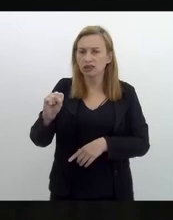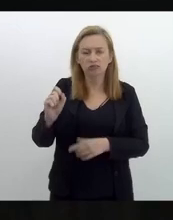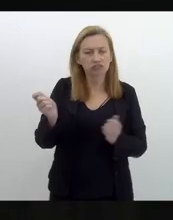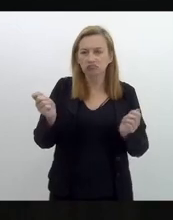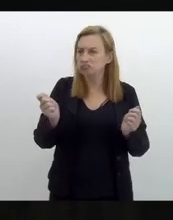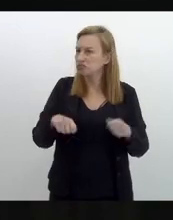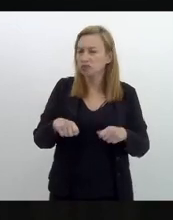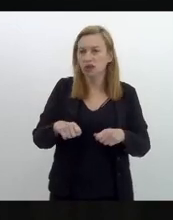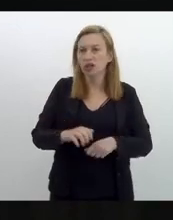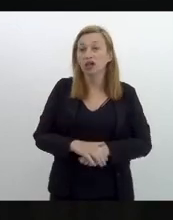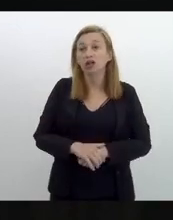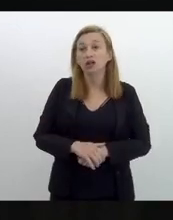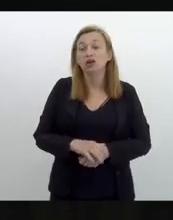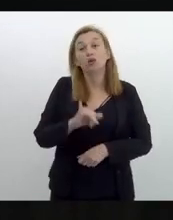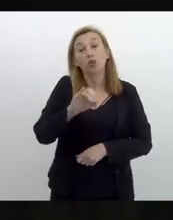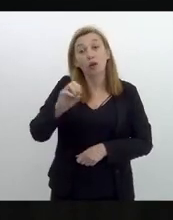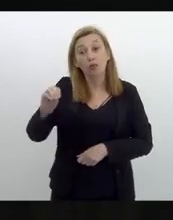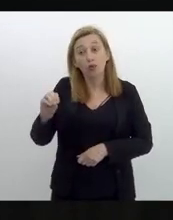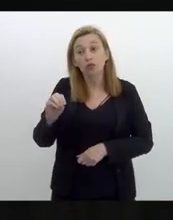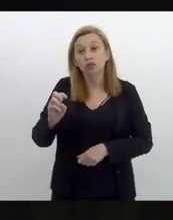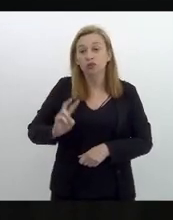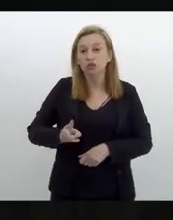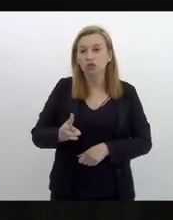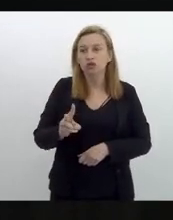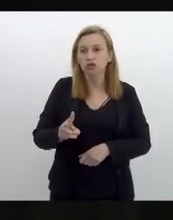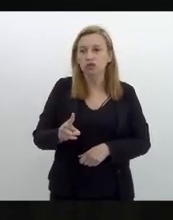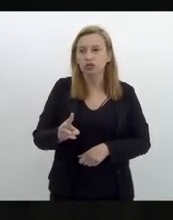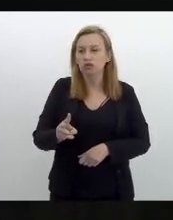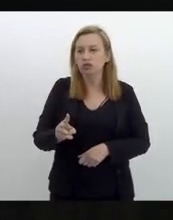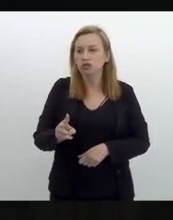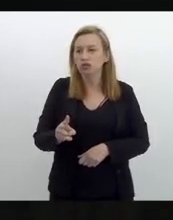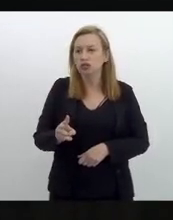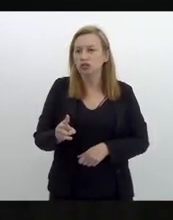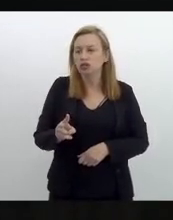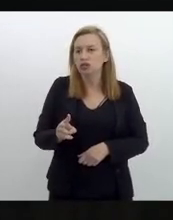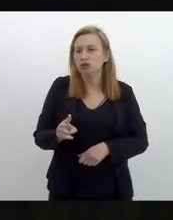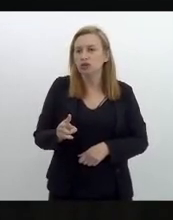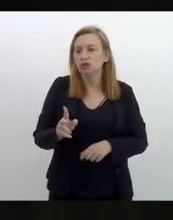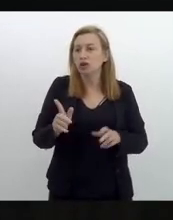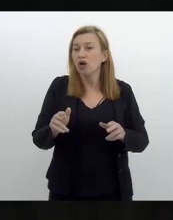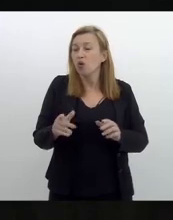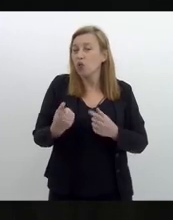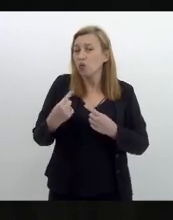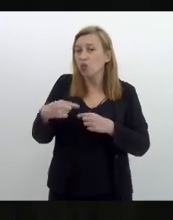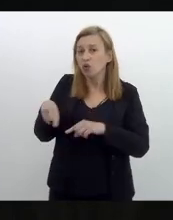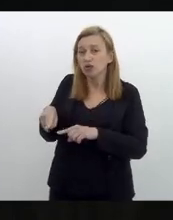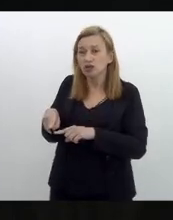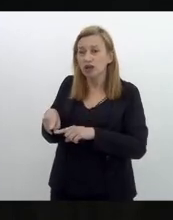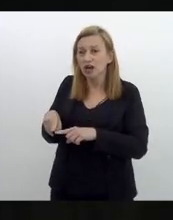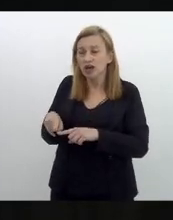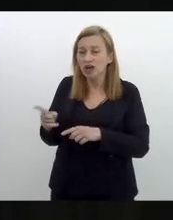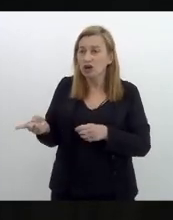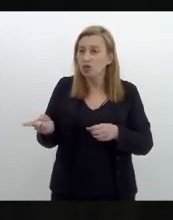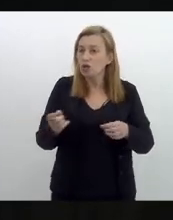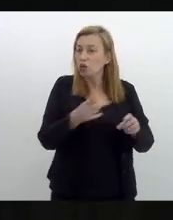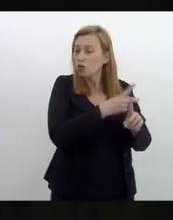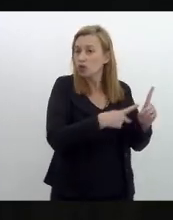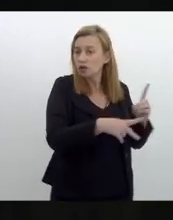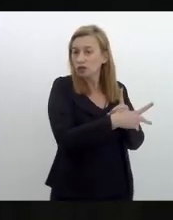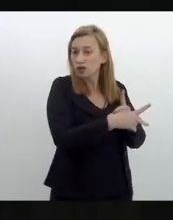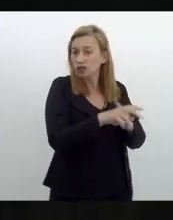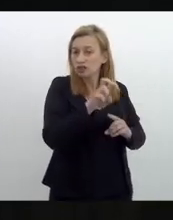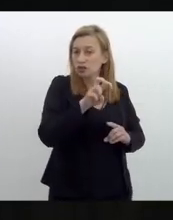o abono permanência será mantido da forma que está porque do contrário é trazer para o Rio Previdência 52 mil